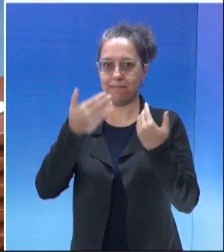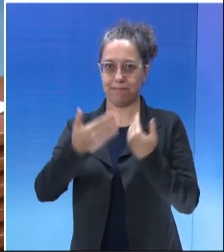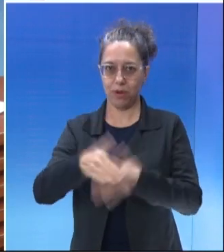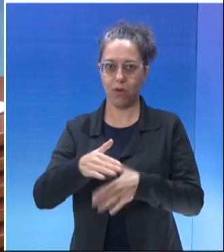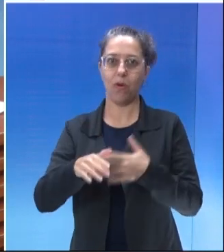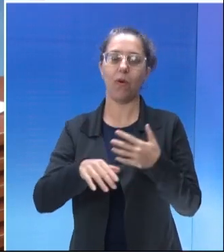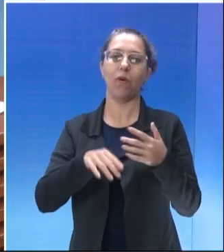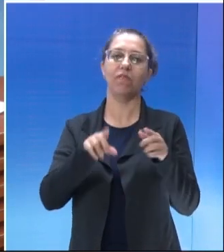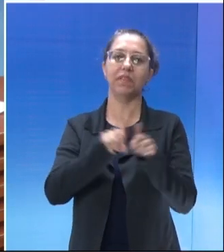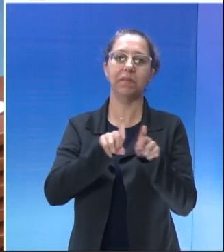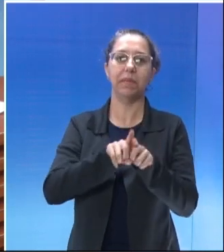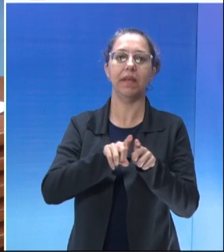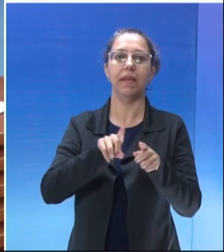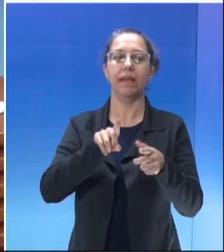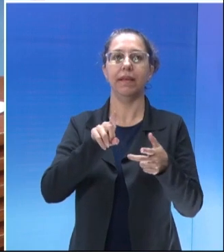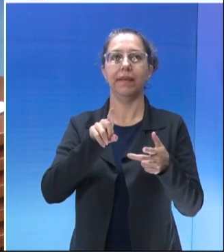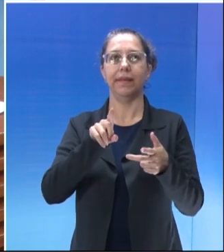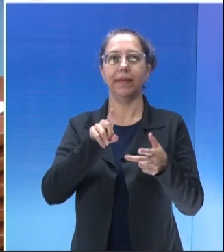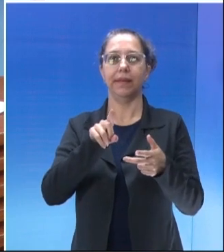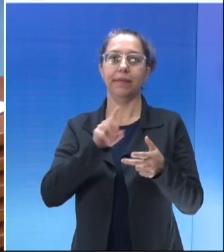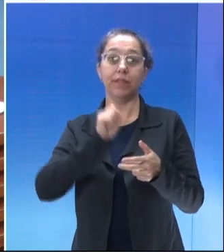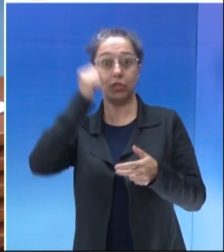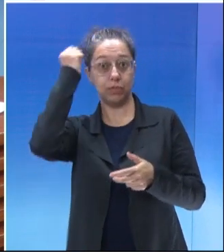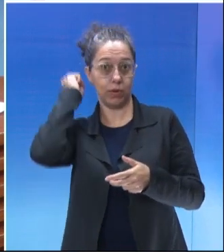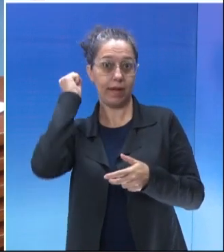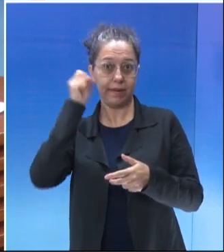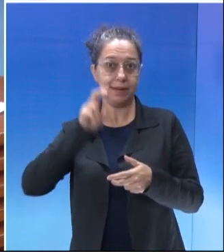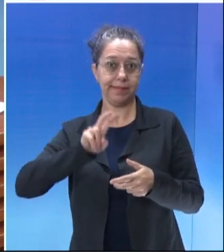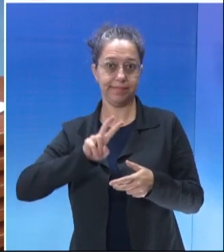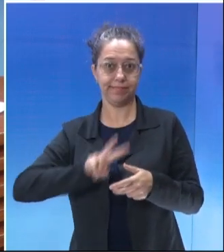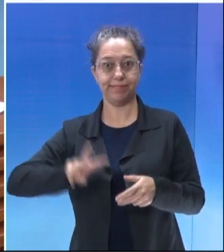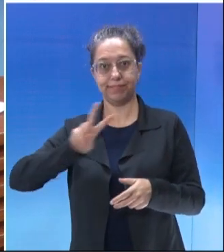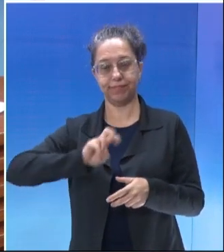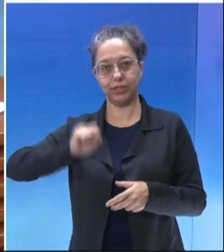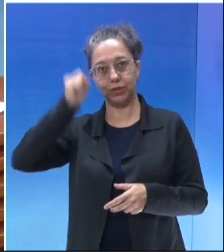quanto vestibulares, nesse momento tão